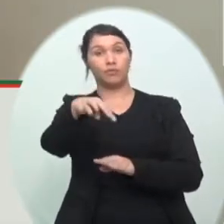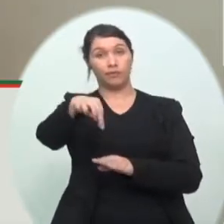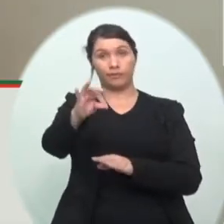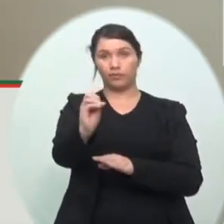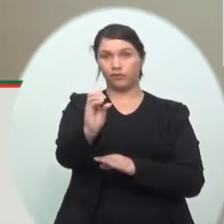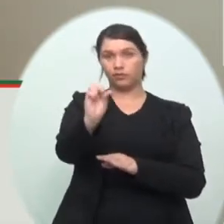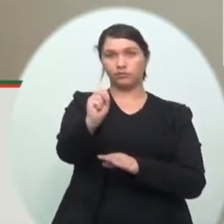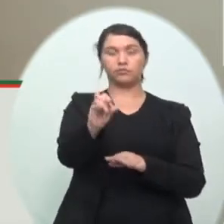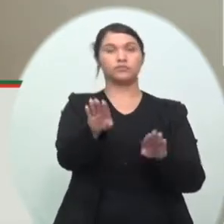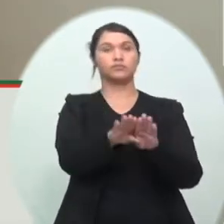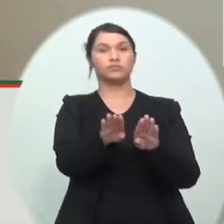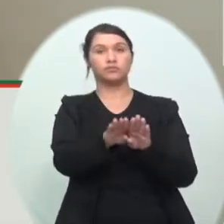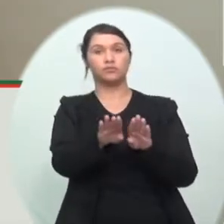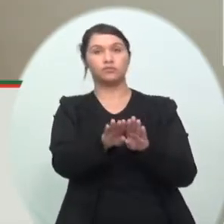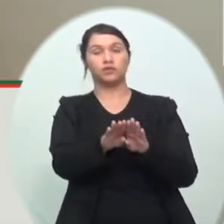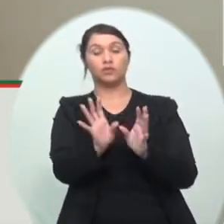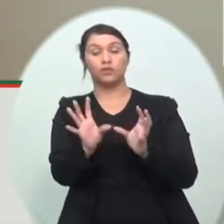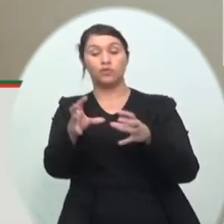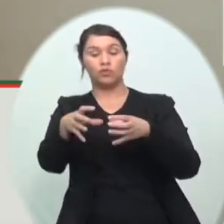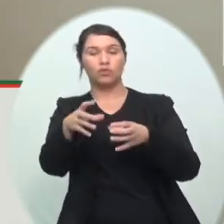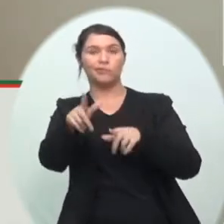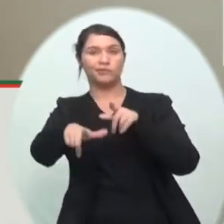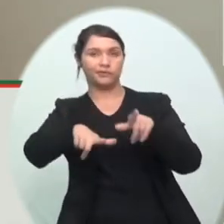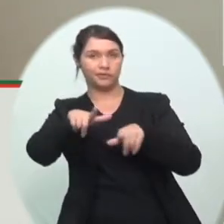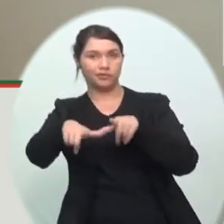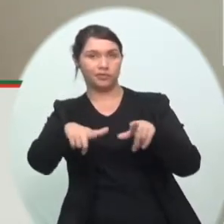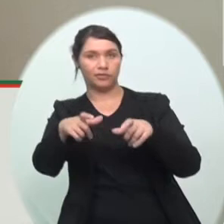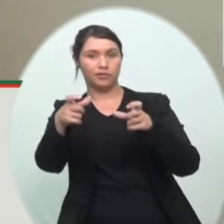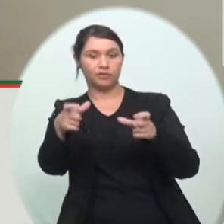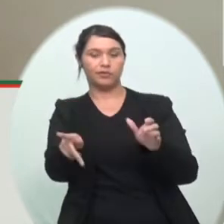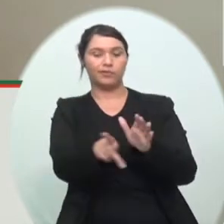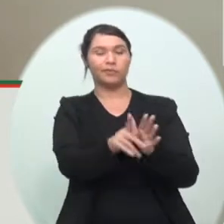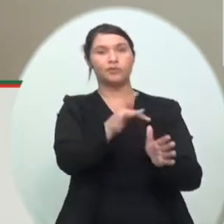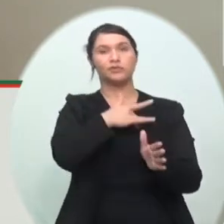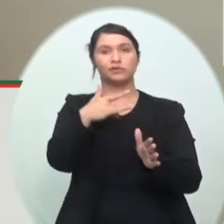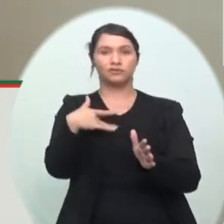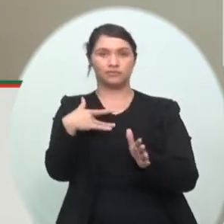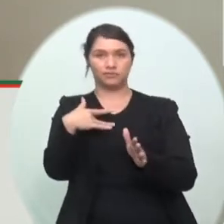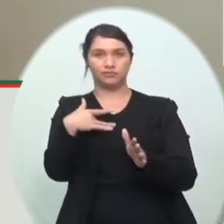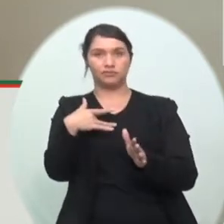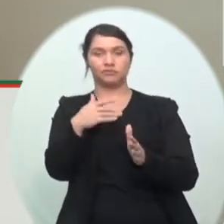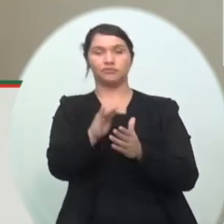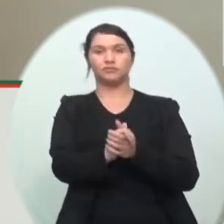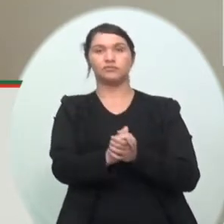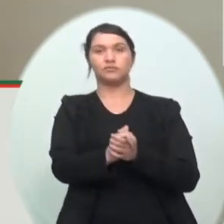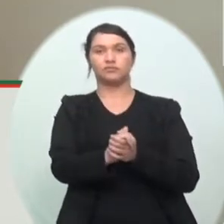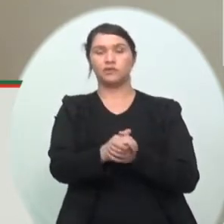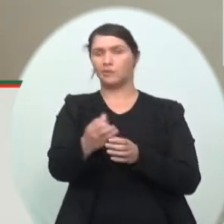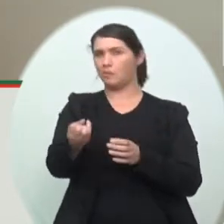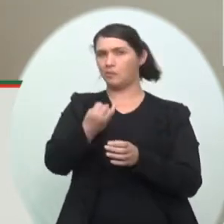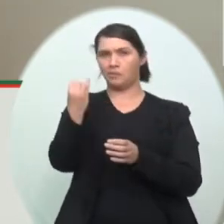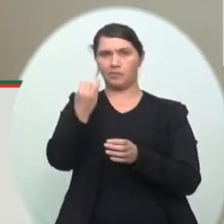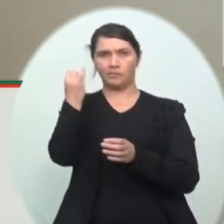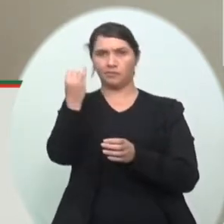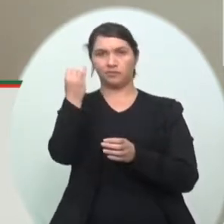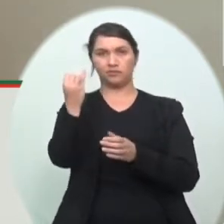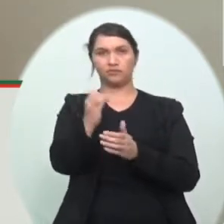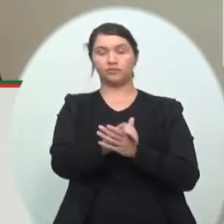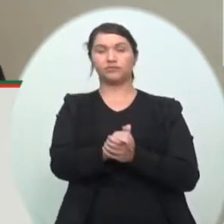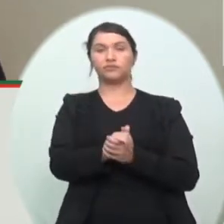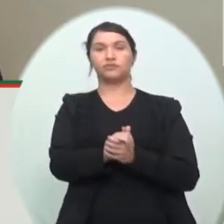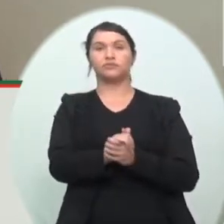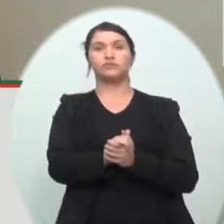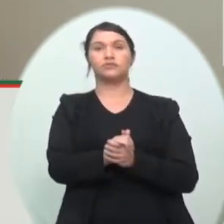dividindo entre os servidores lotados na unidade de saúde SF, independentemente do modelo de